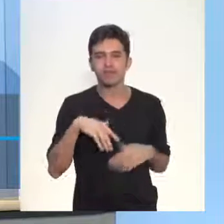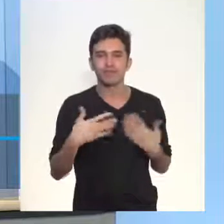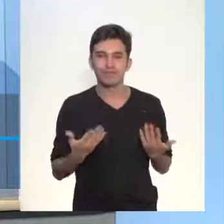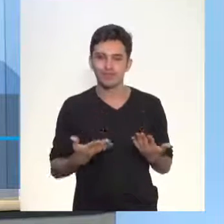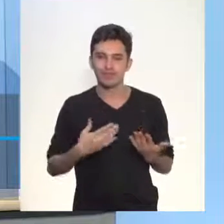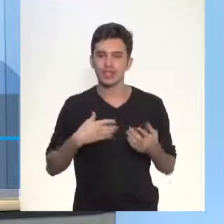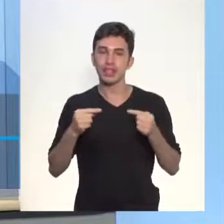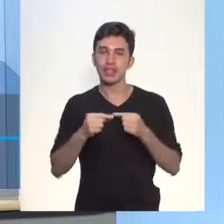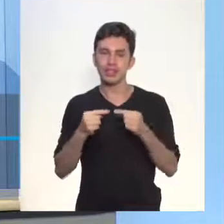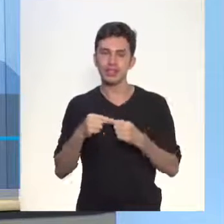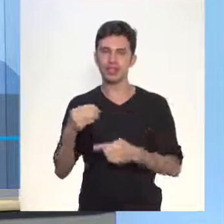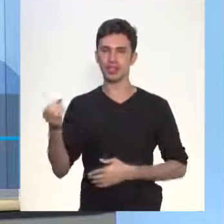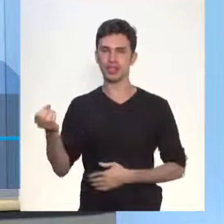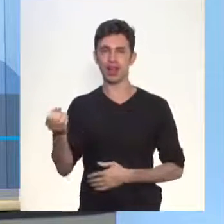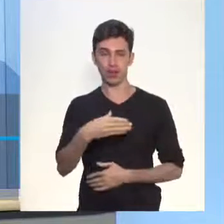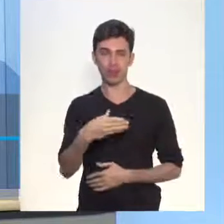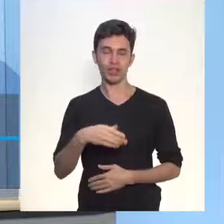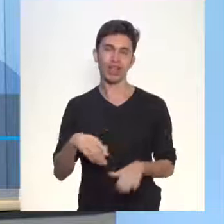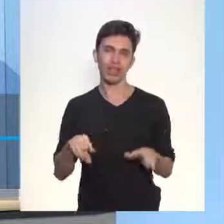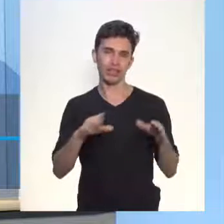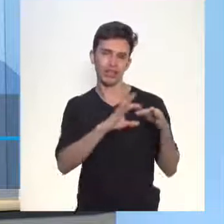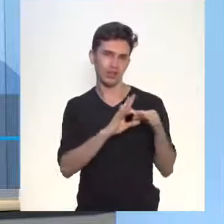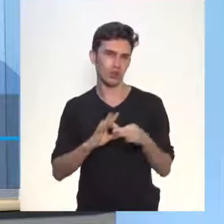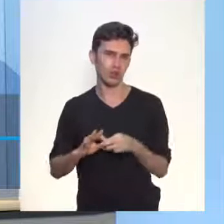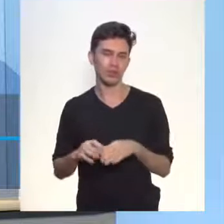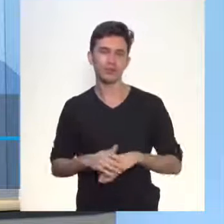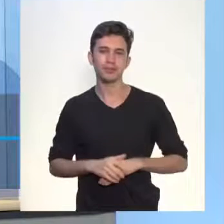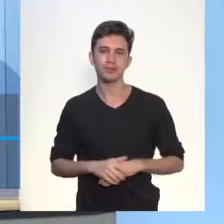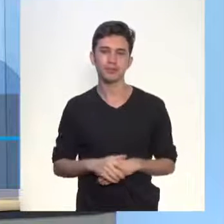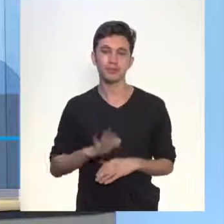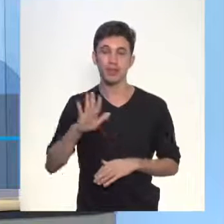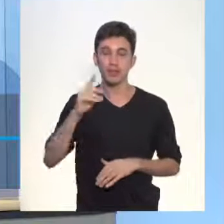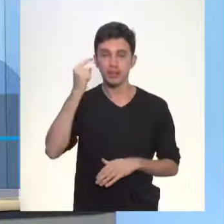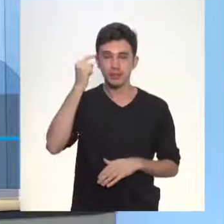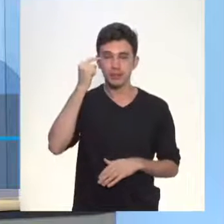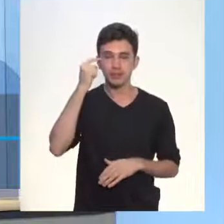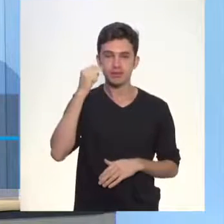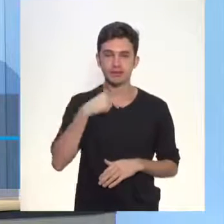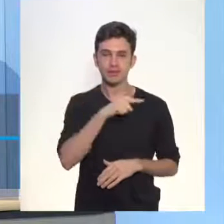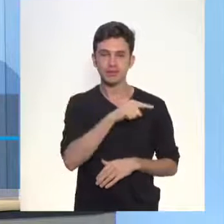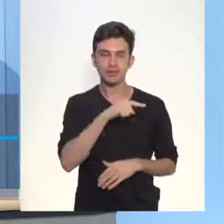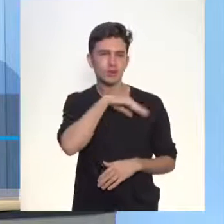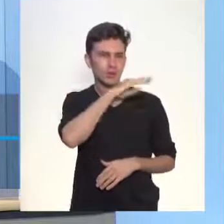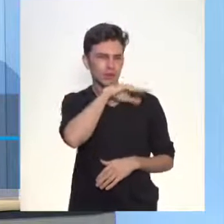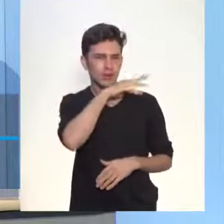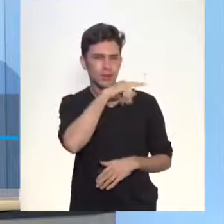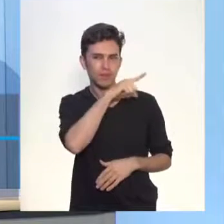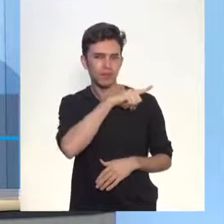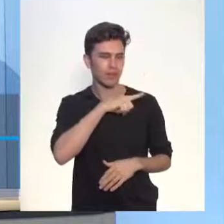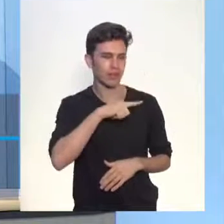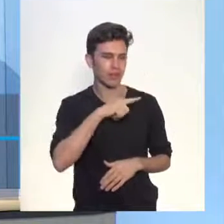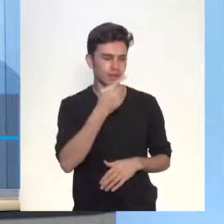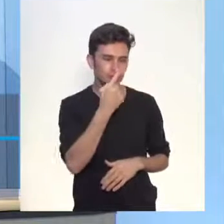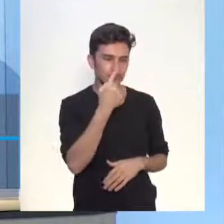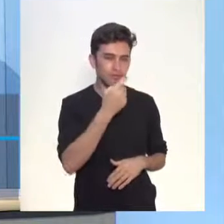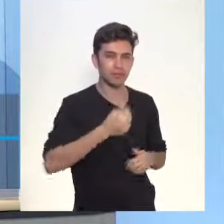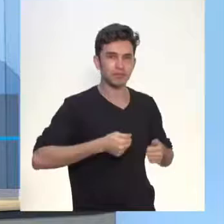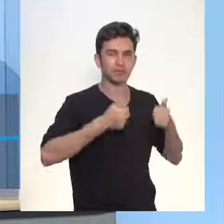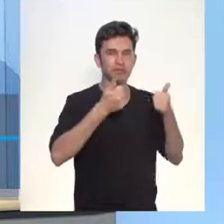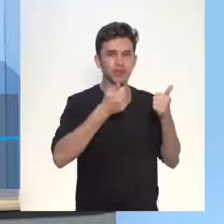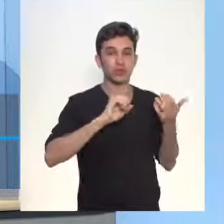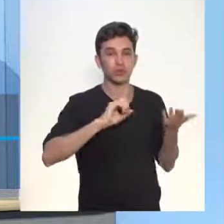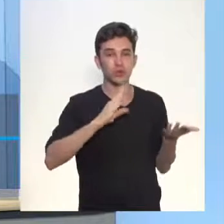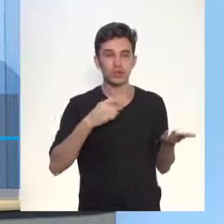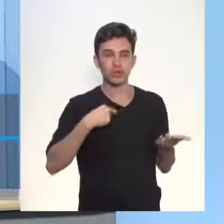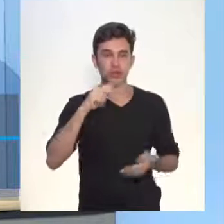dessa novidade aí. E já pensando aí no contexto dos animais, que eles têm um olfato muito mais apurado, que eles conseguem, alguns